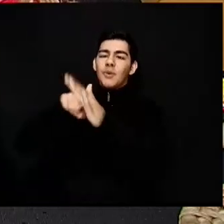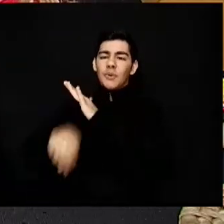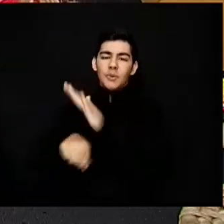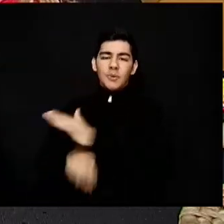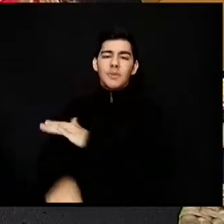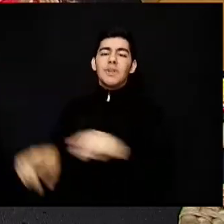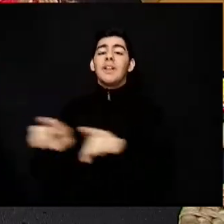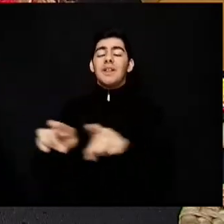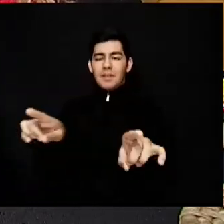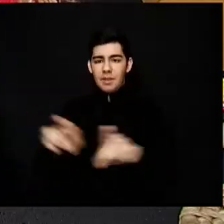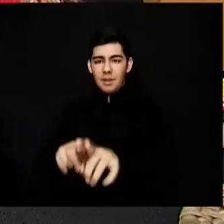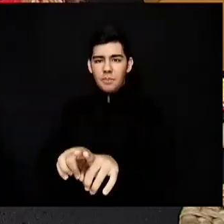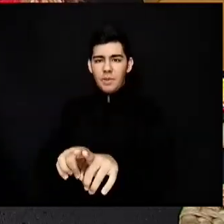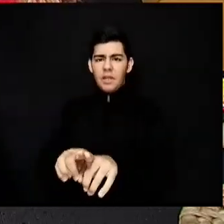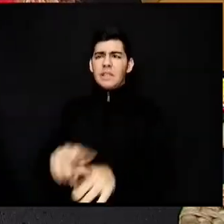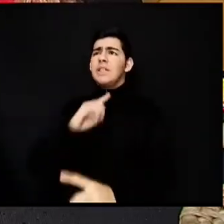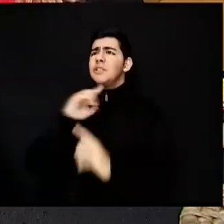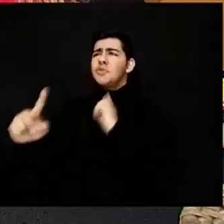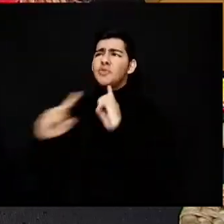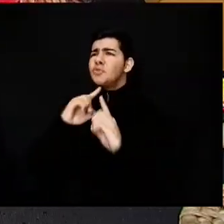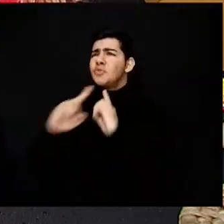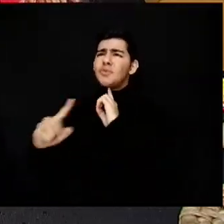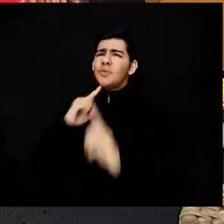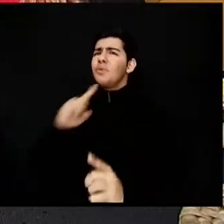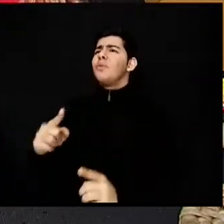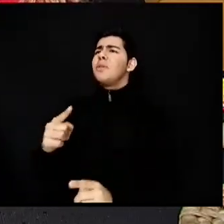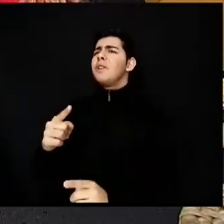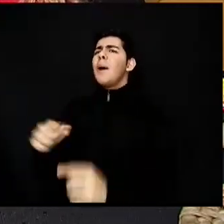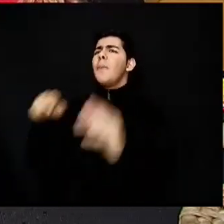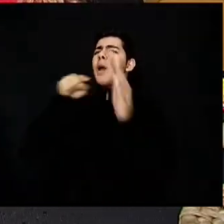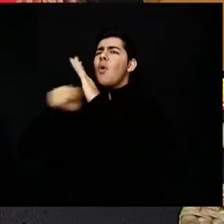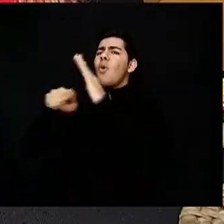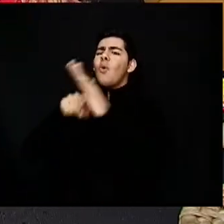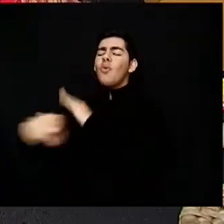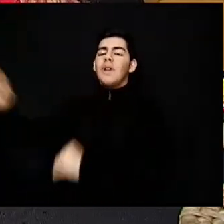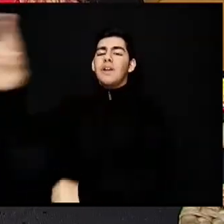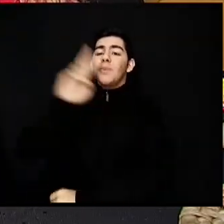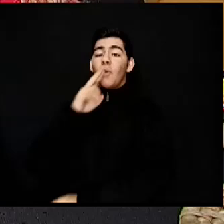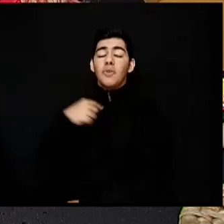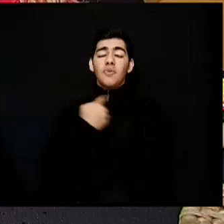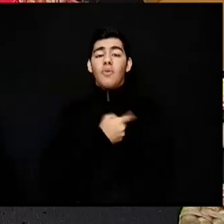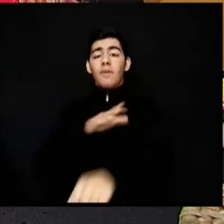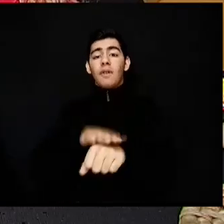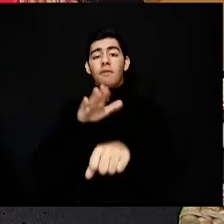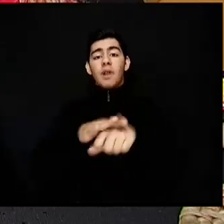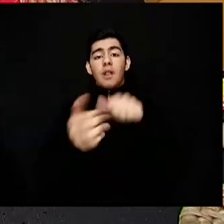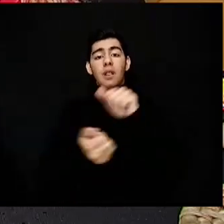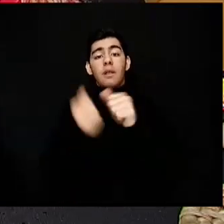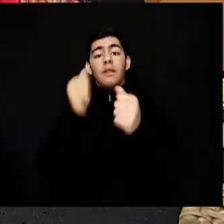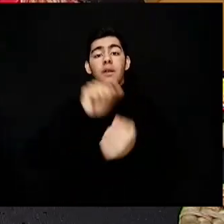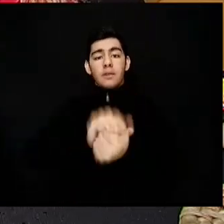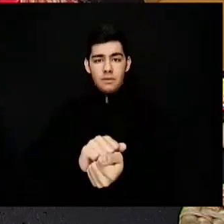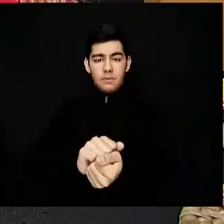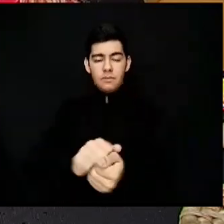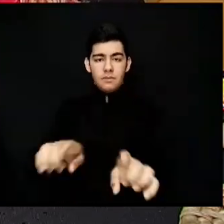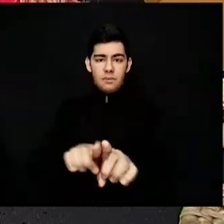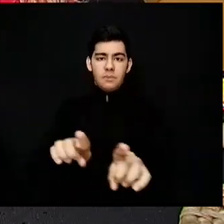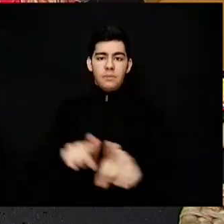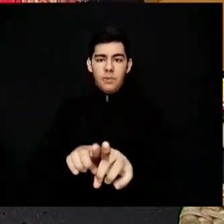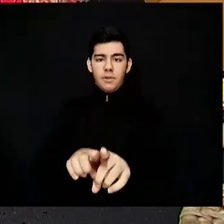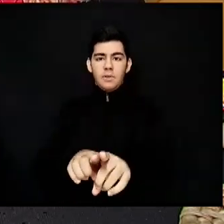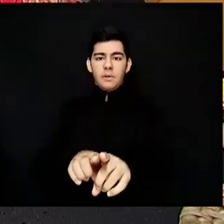a gente tira as dúvidas e aí vai fazendo as adaptações. Vai vendo, vai se inspirando,